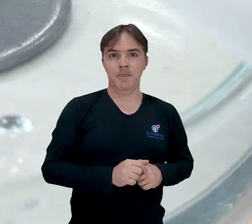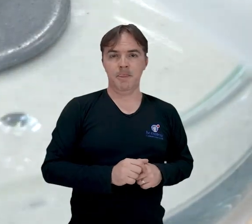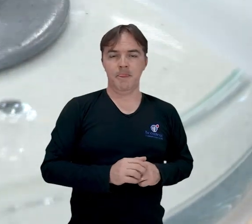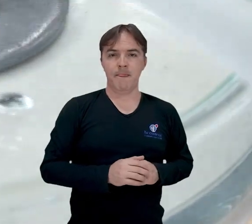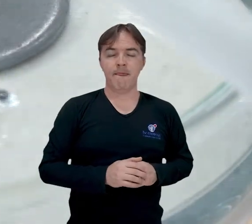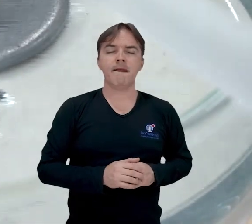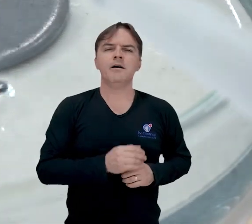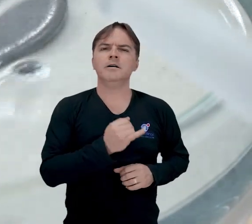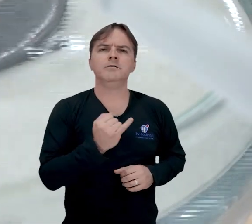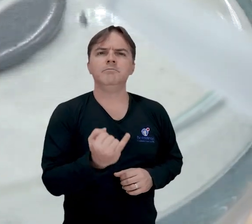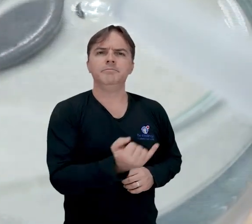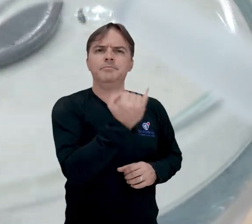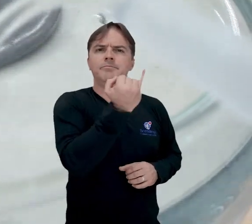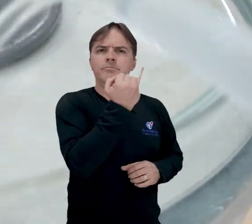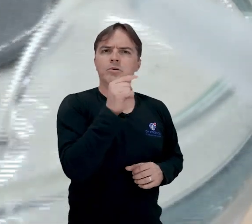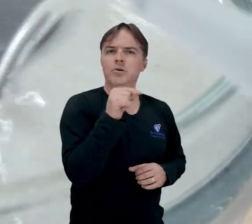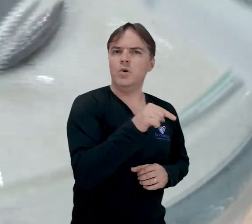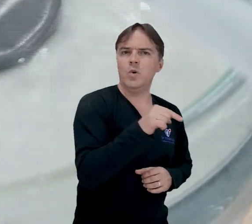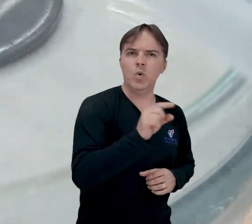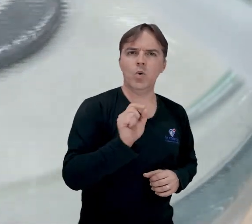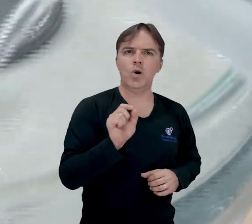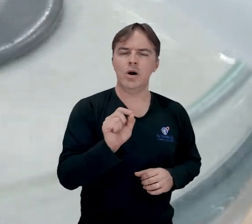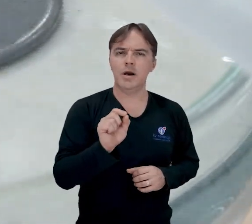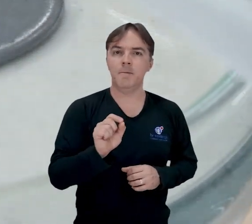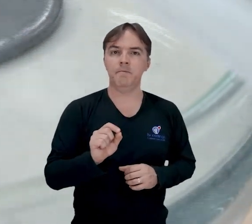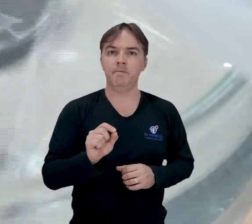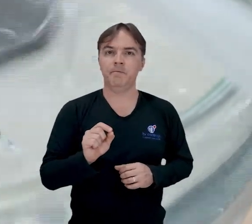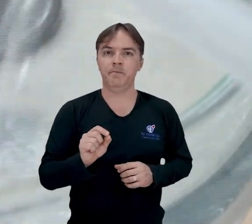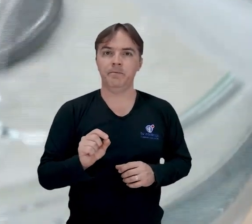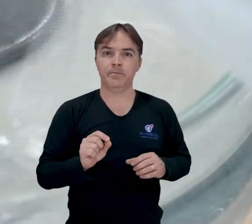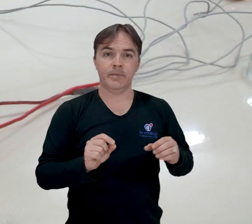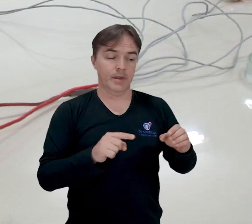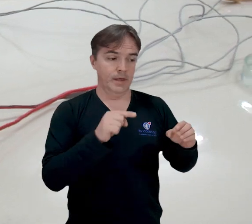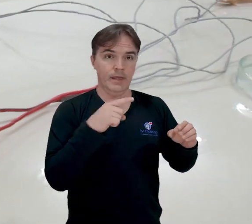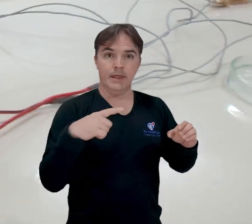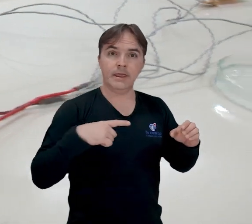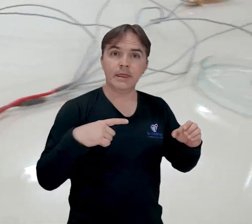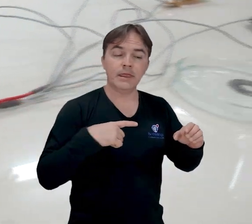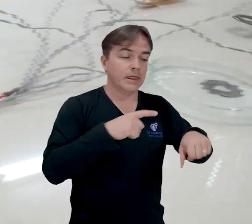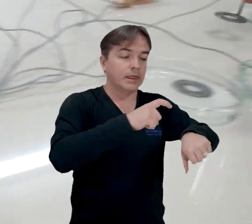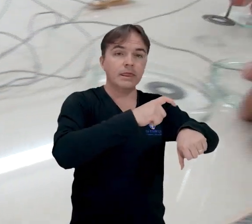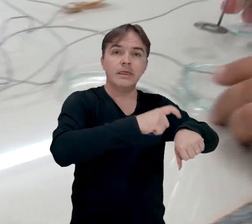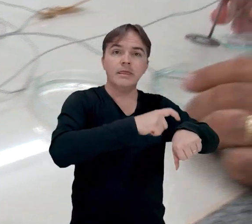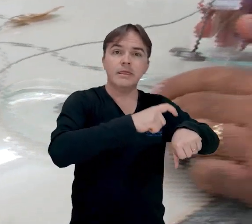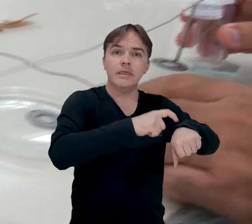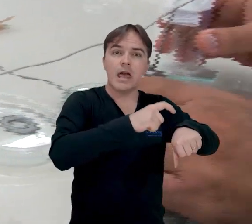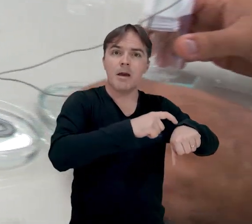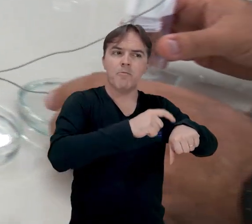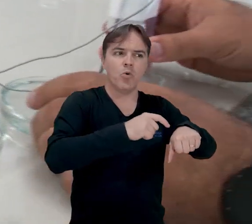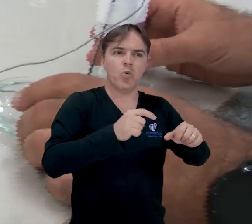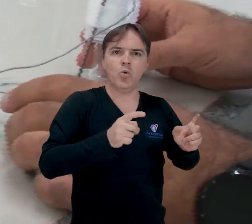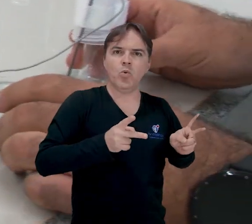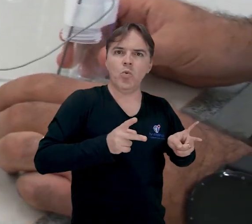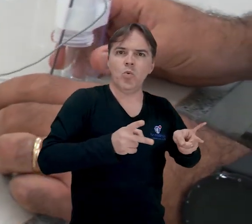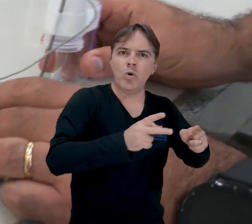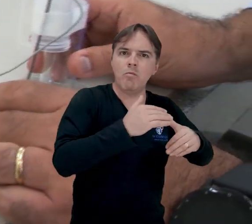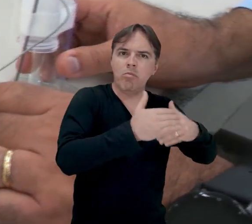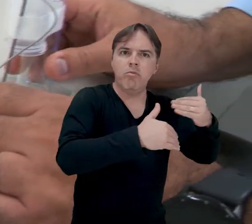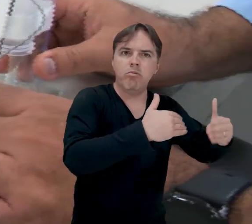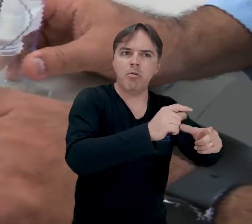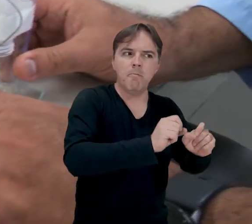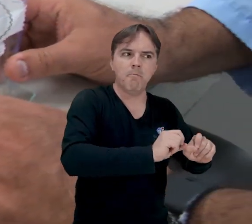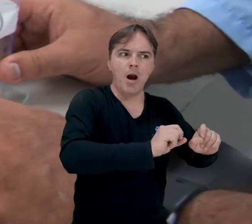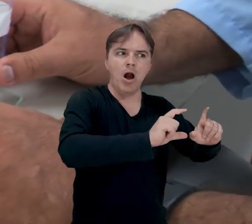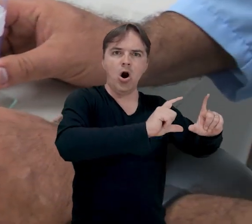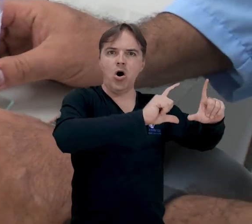grande importância é porque ela propõe um tempo maior de uso desse material, que seria o aço, e